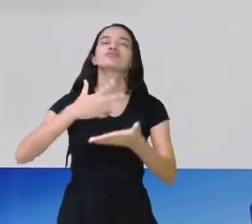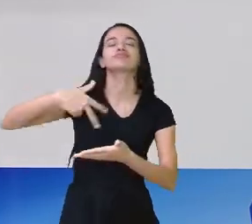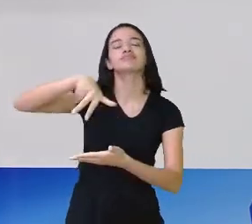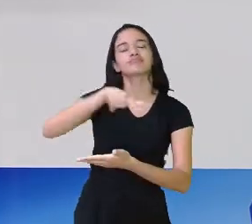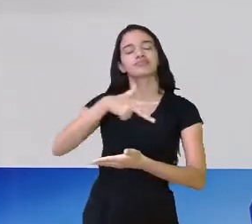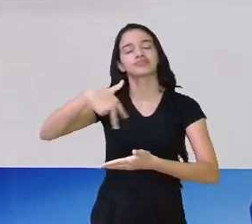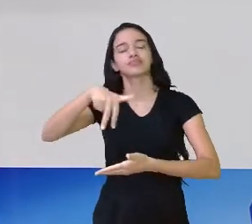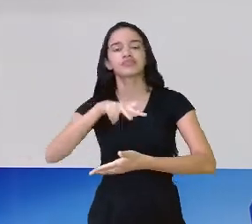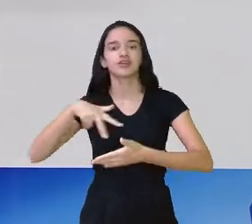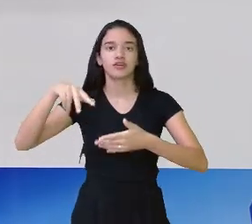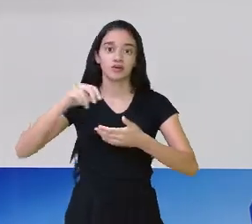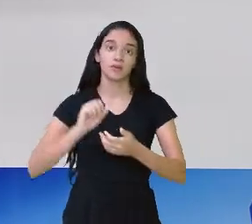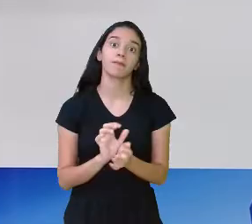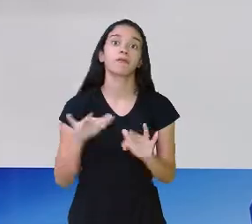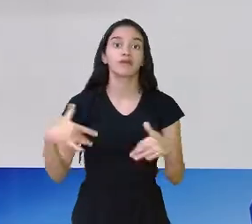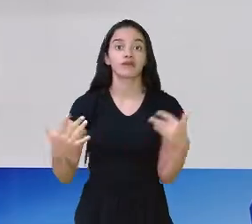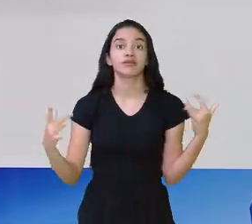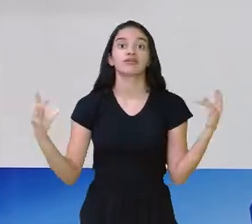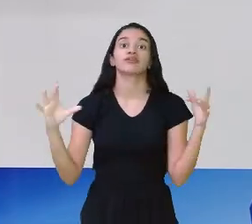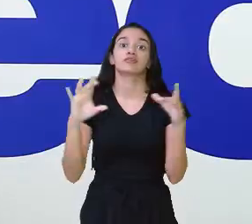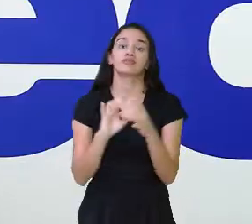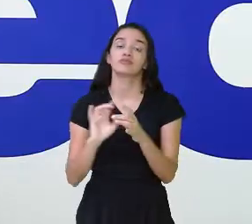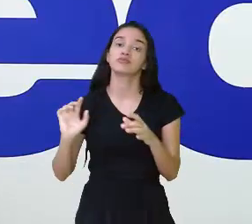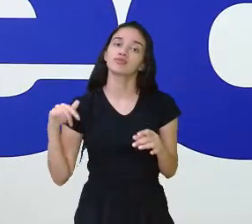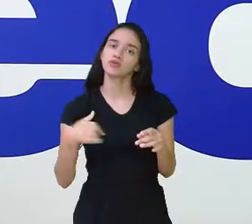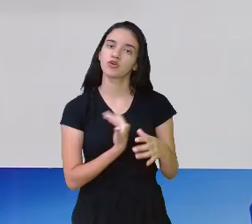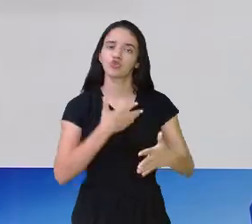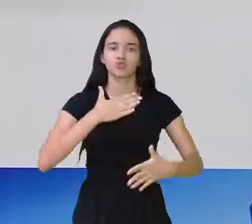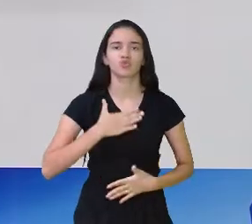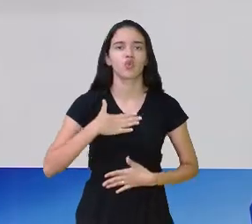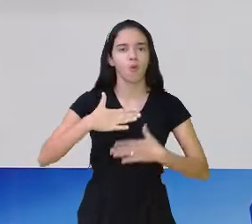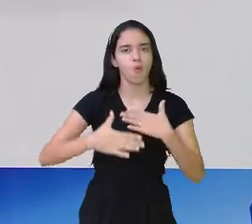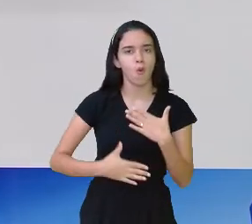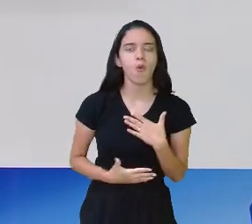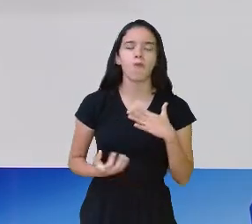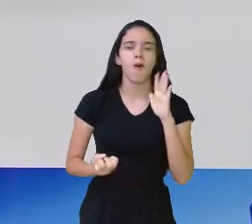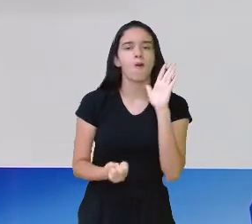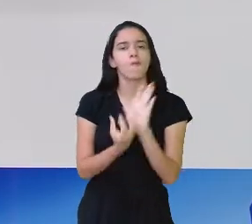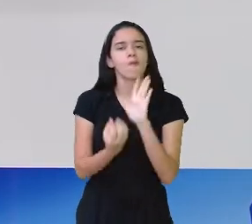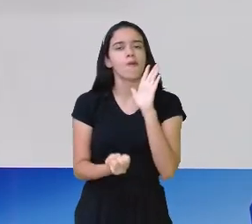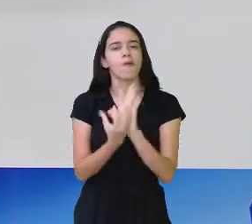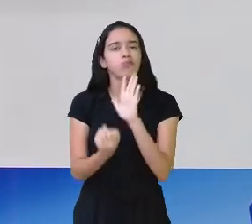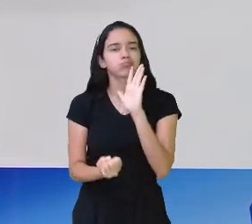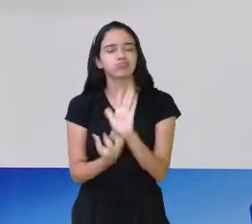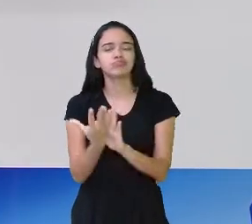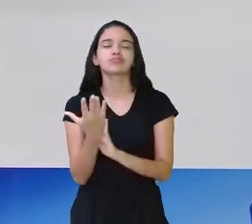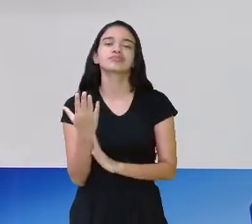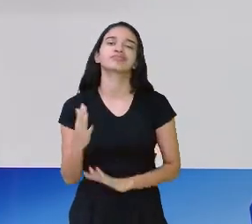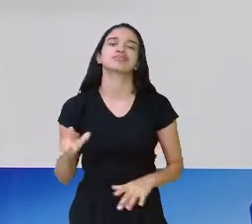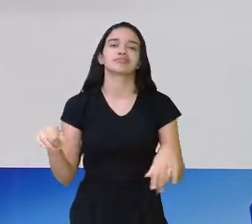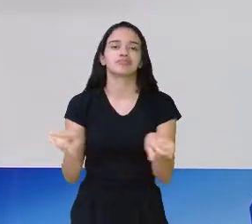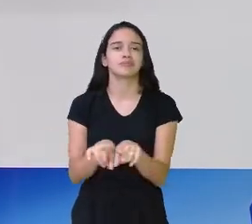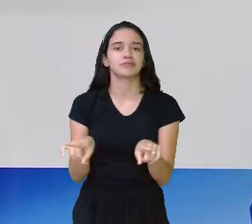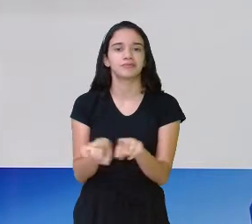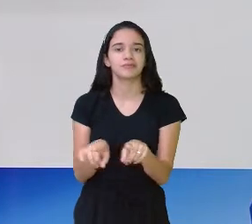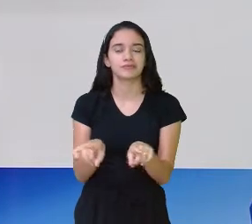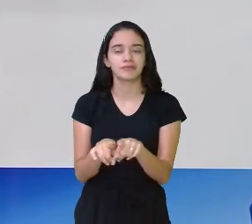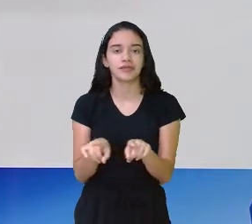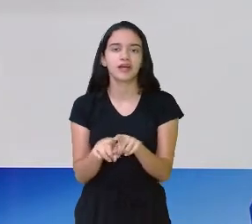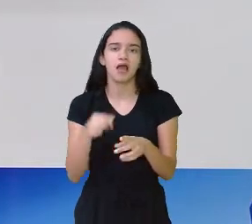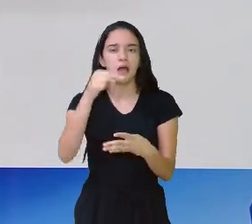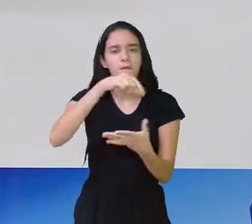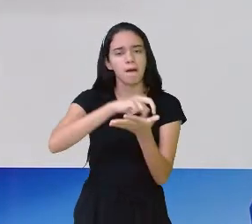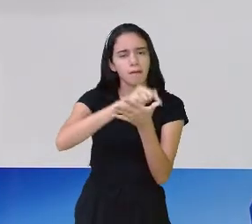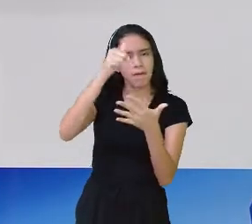né, entra em contato com o nosso corpo, produz, né, substâncias benéficas serotonina, que